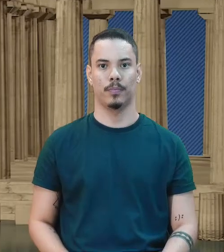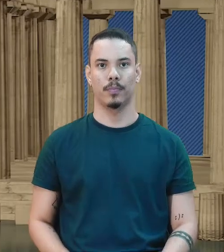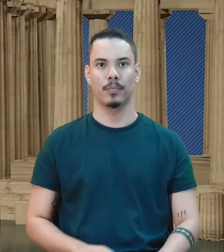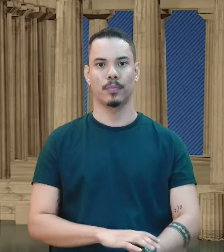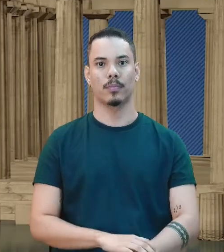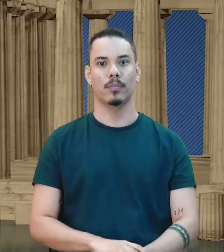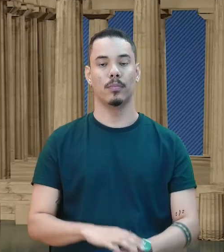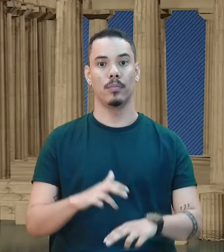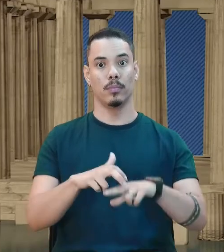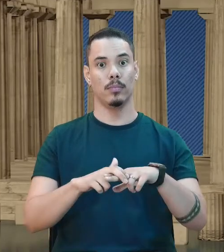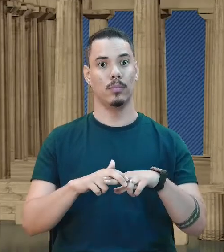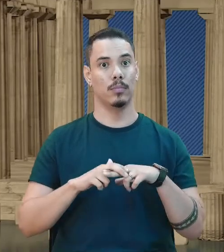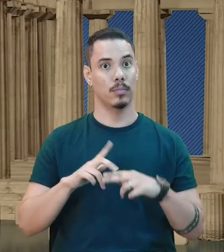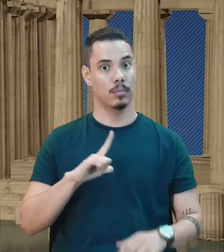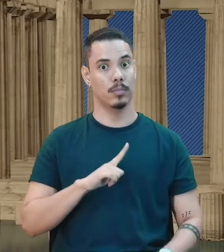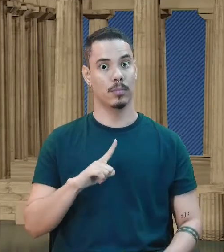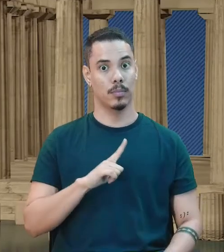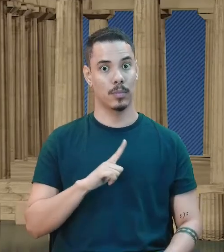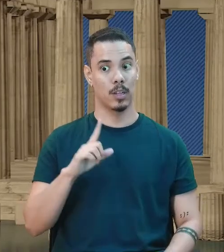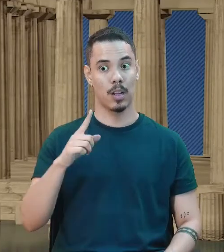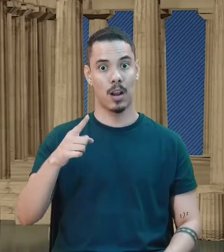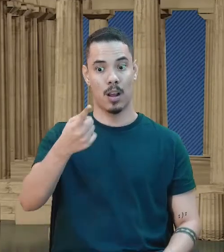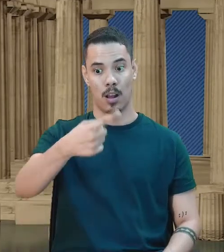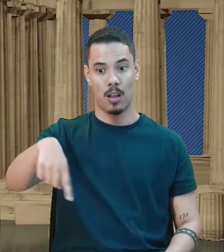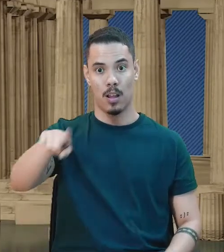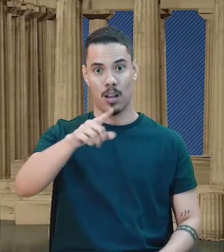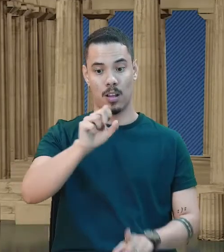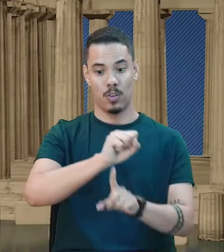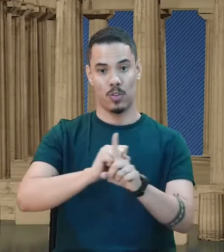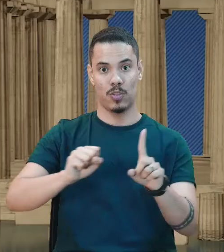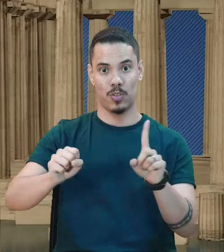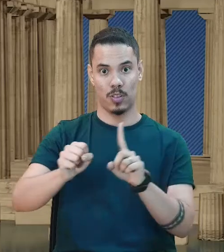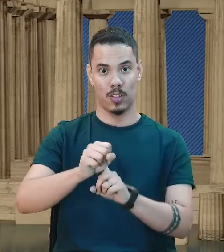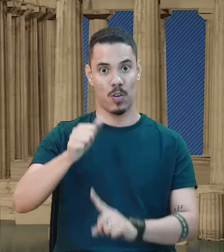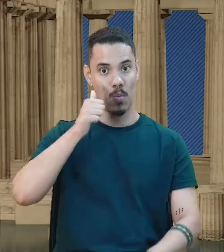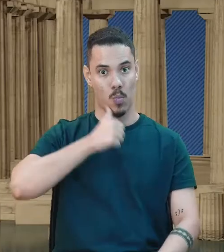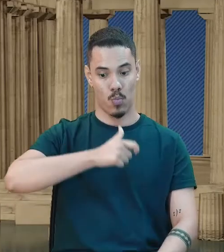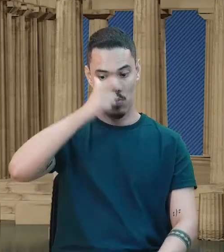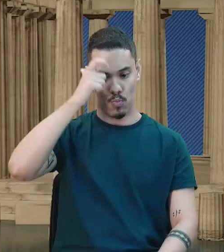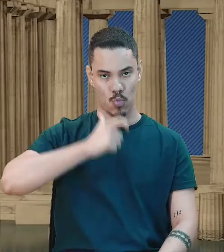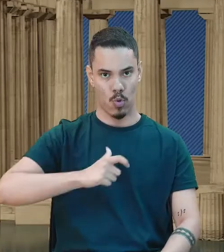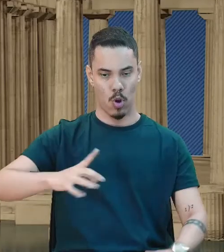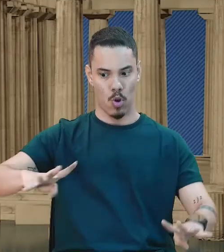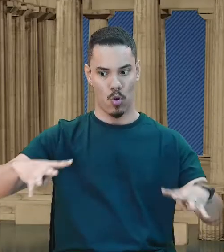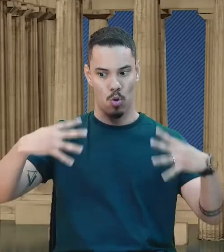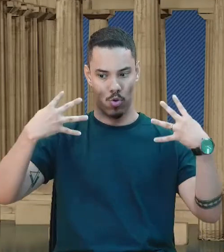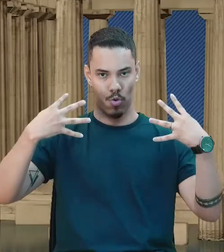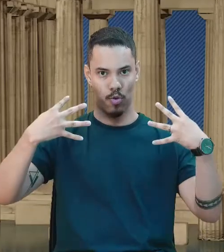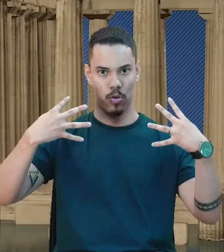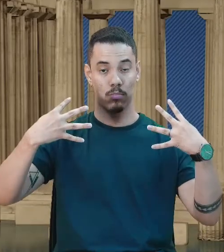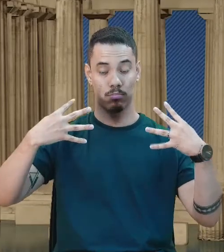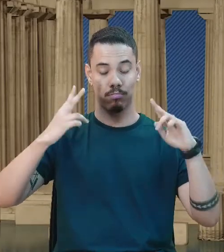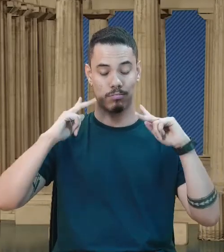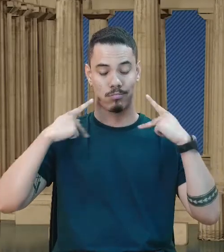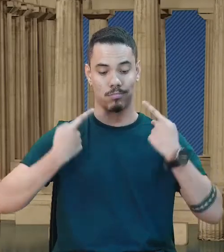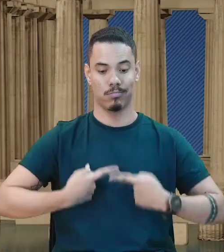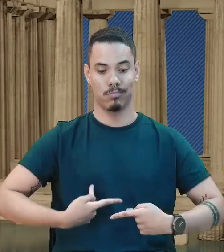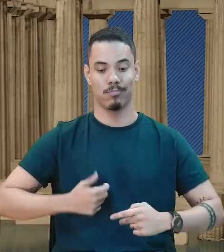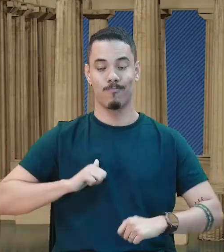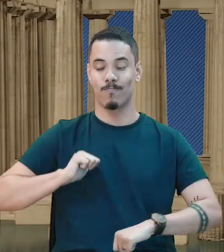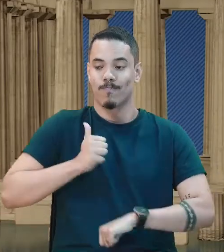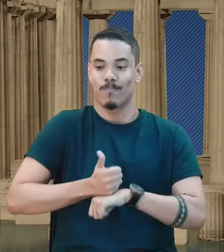na sociedade. Então, Hipárquia não era uma mulher qualquer. Ela tinha voz, ela